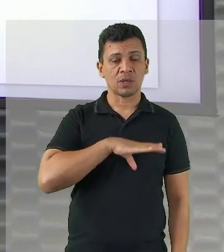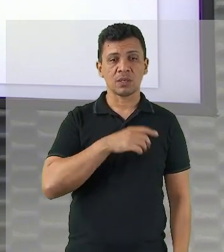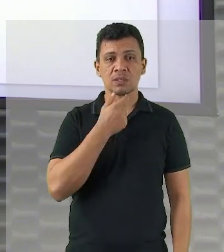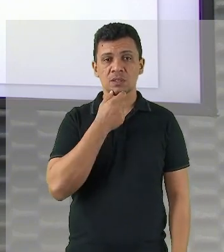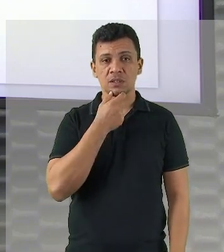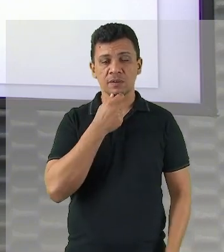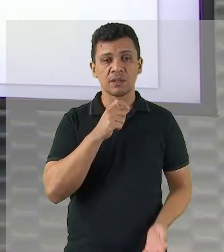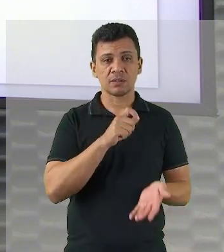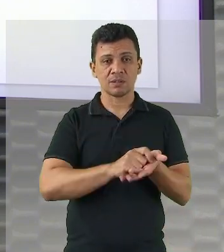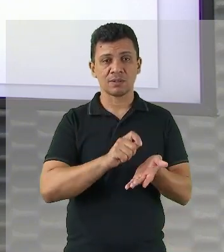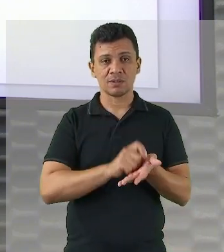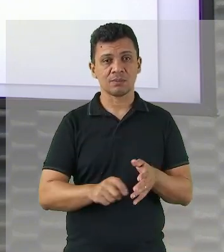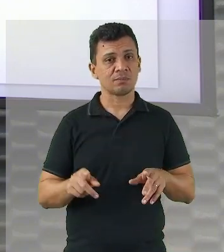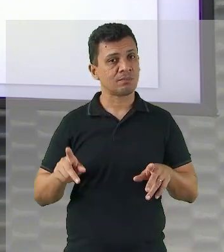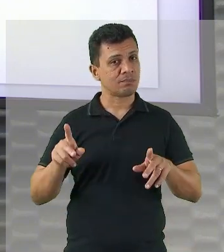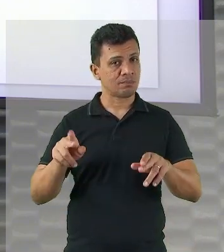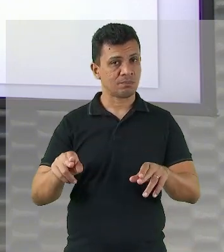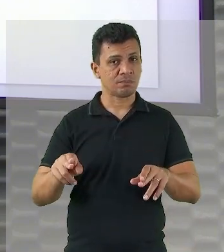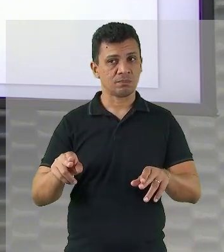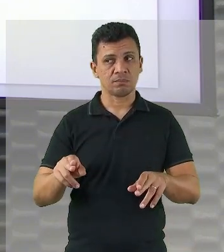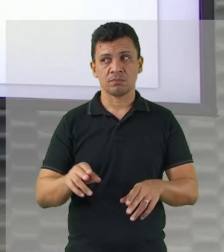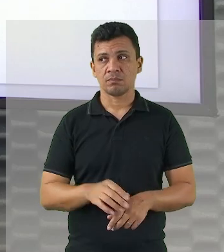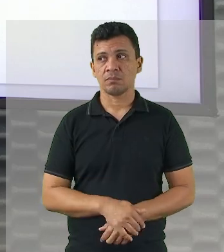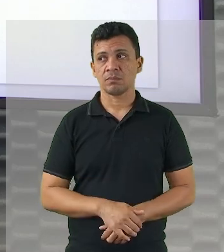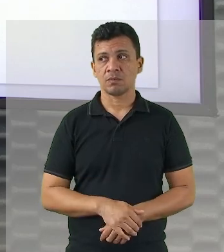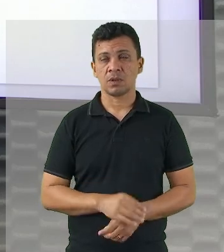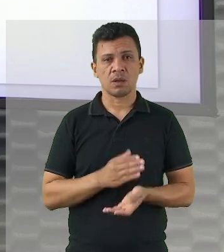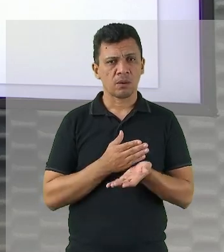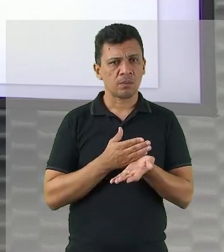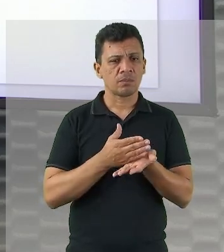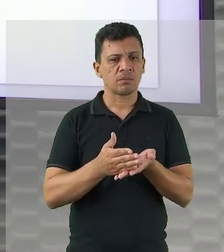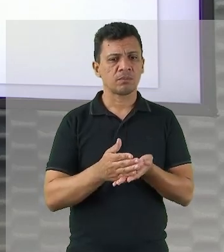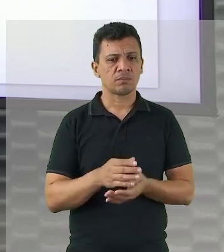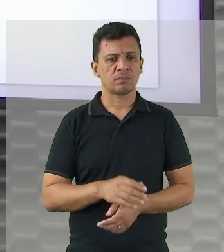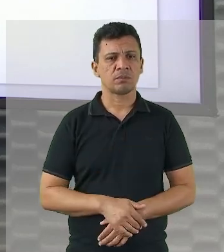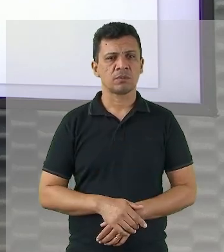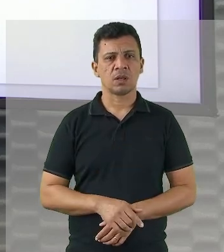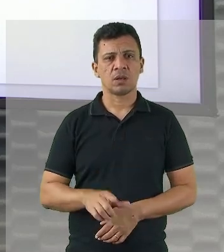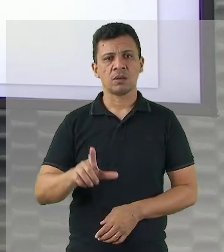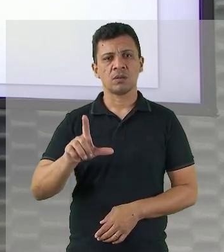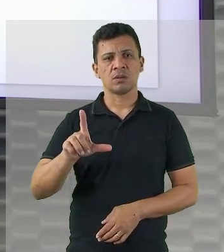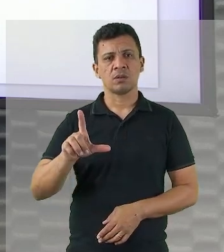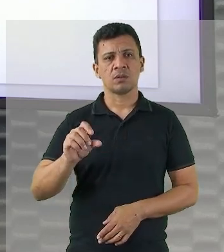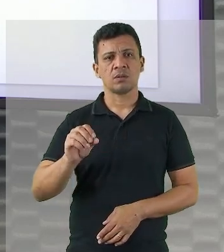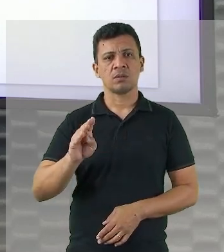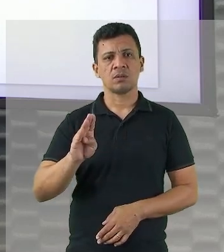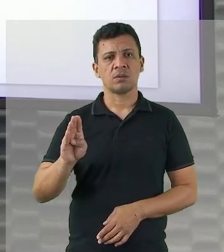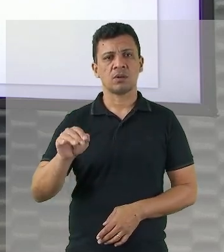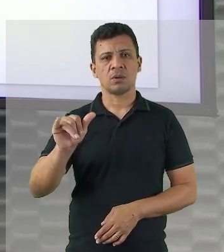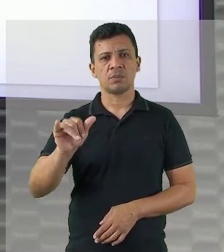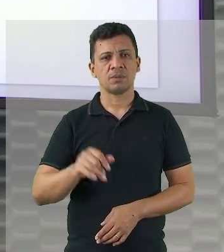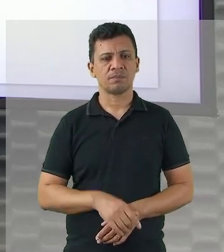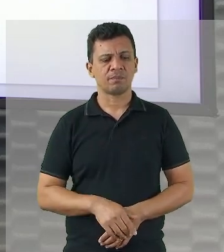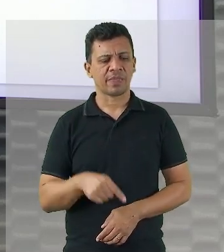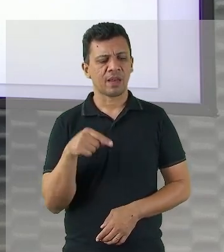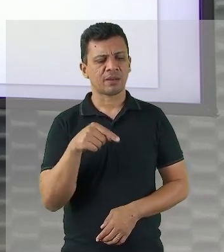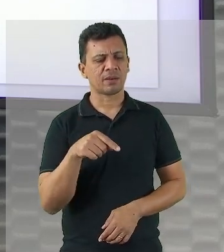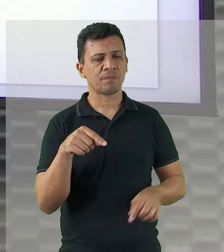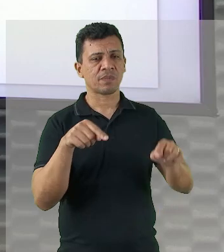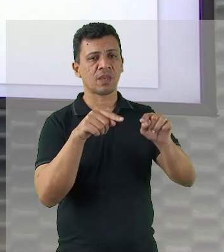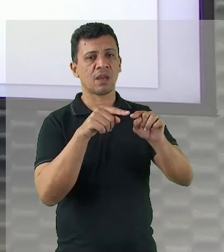também escrevo em língua inglesa. Então, para a gente começar, lobby. O que é o lobby? É aquela